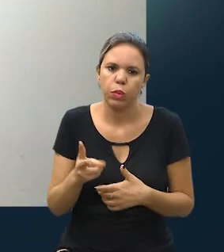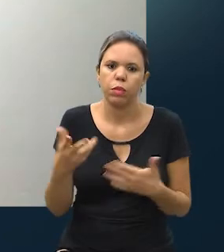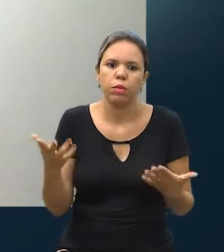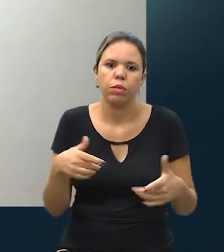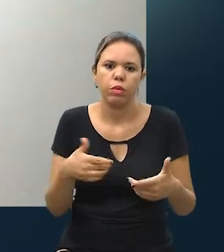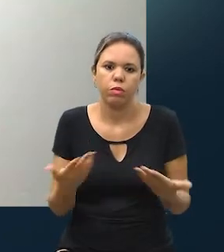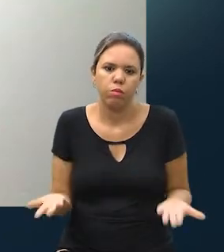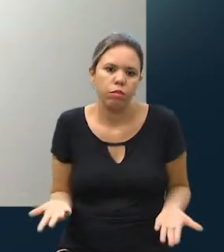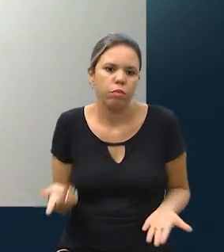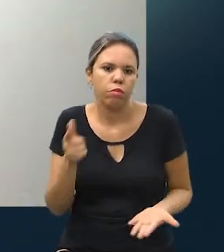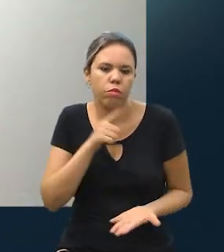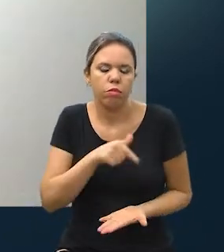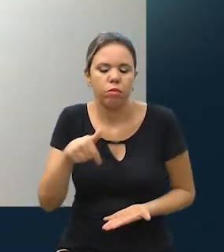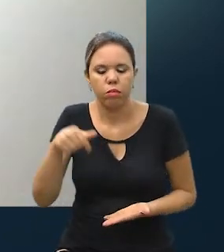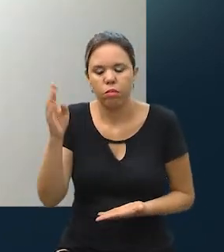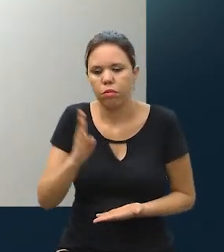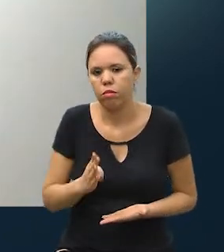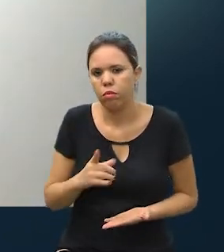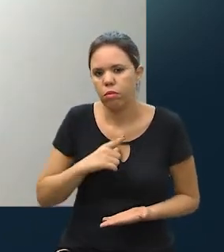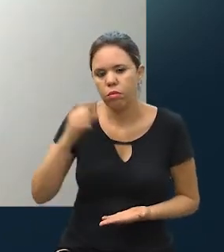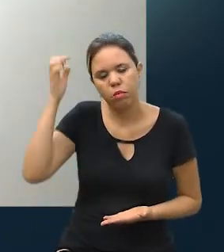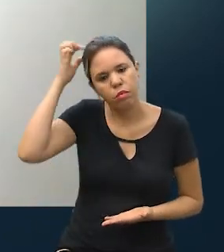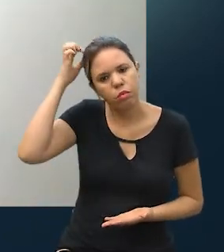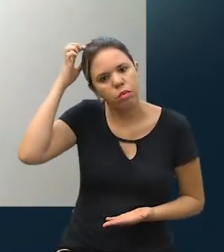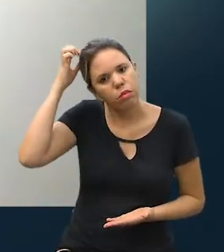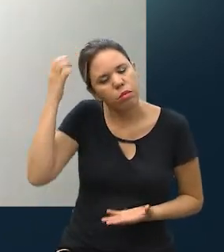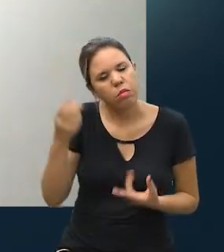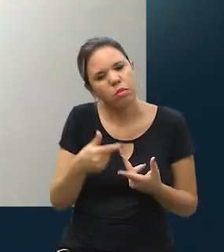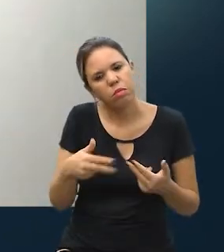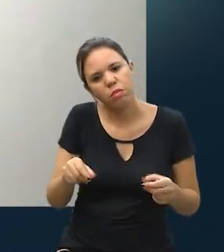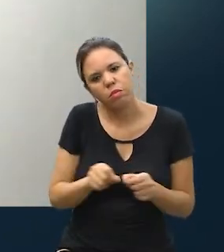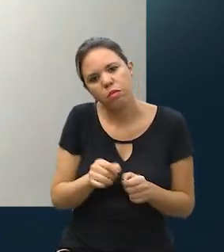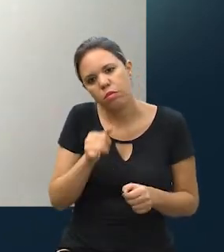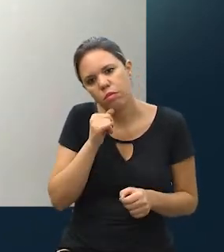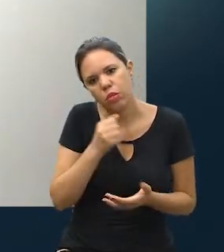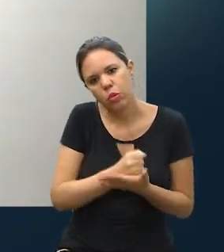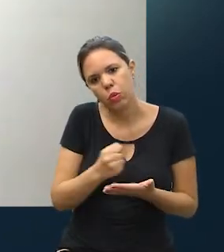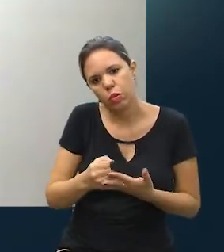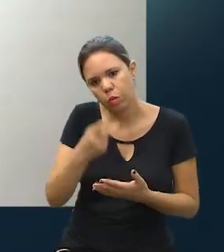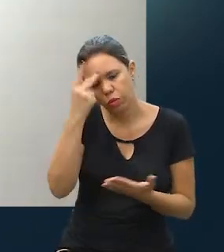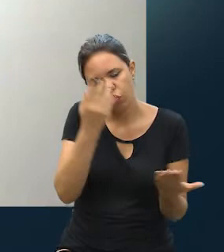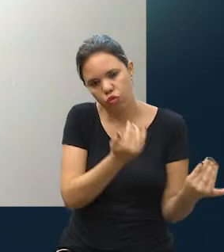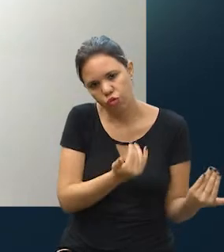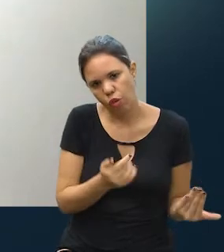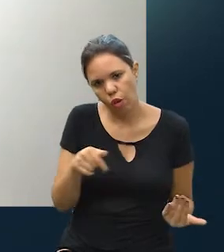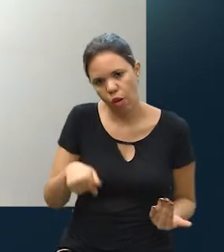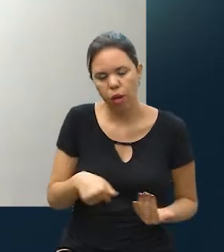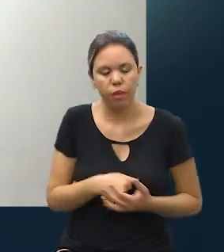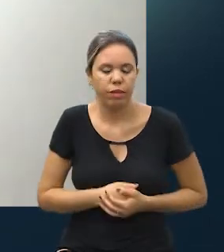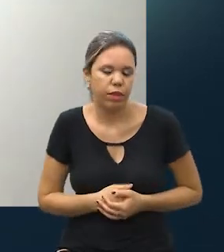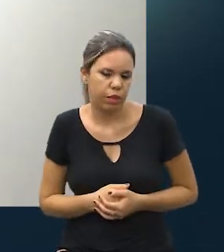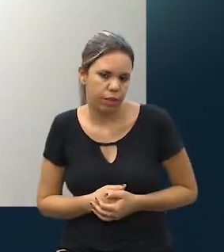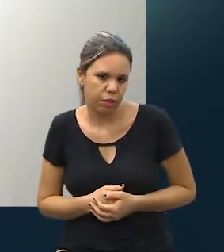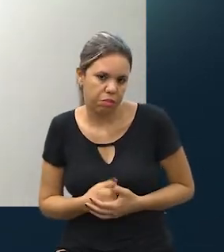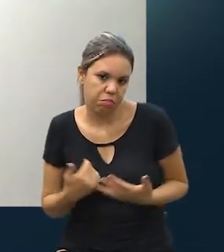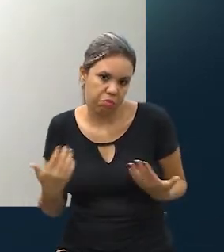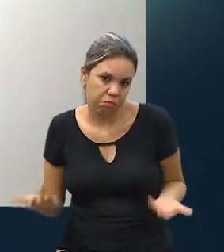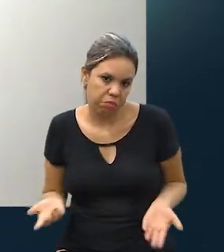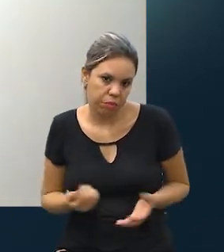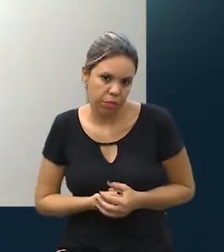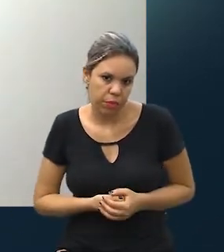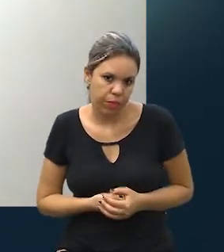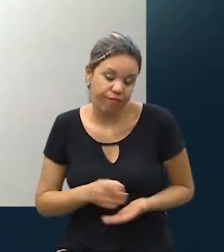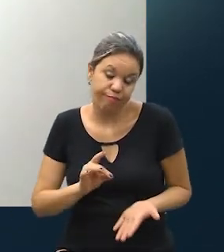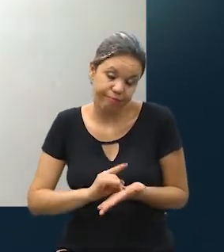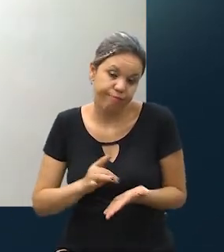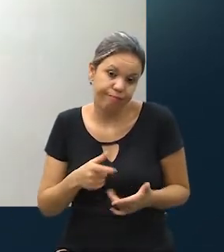de trabalho, né? Aqui no Brasil tem muito essa coisa de contratar pessoas jovens, e, enfim, é